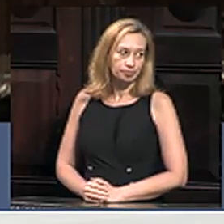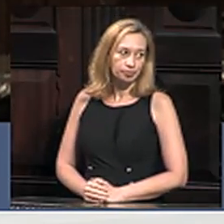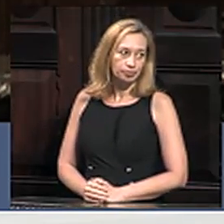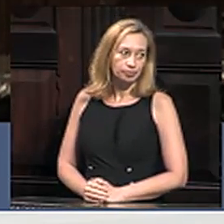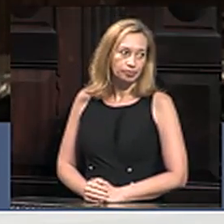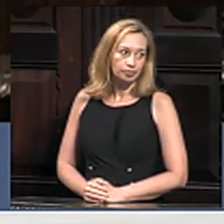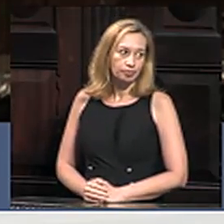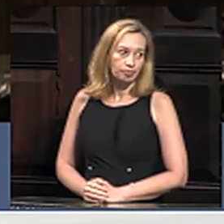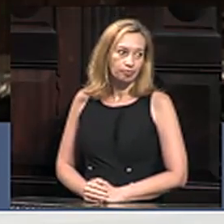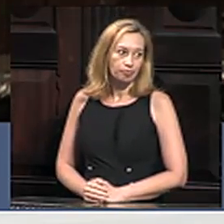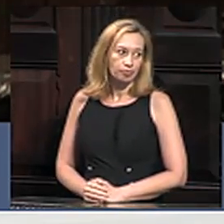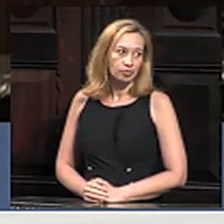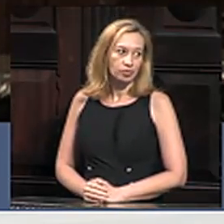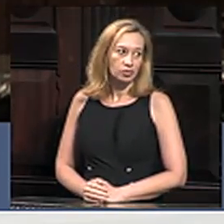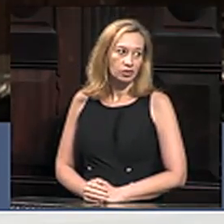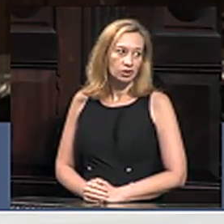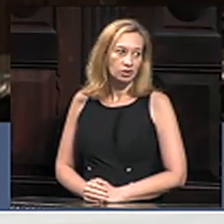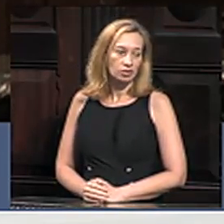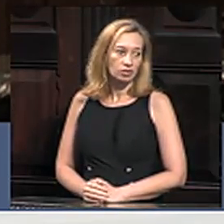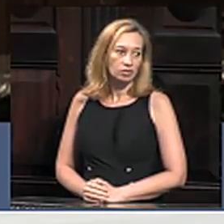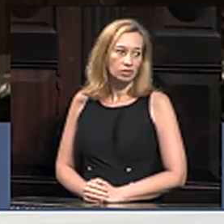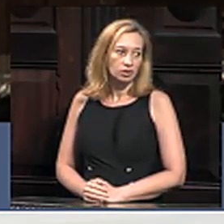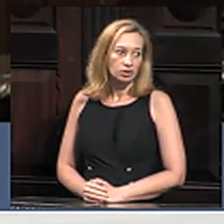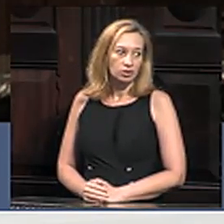Os Estados-membros